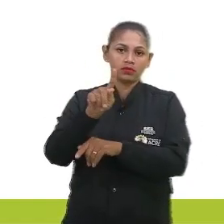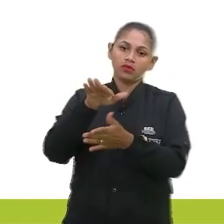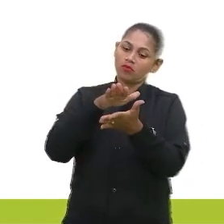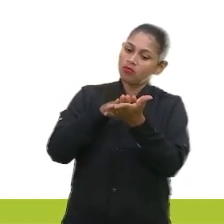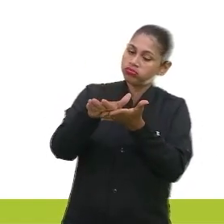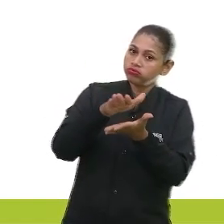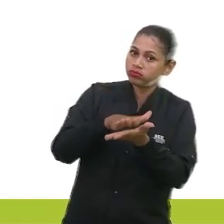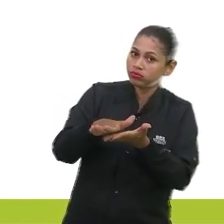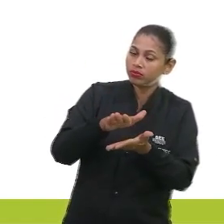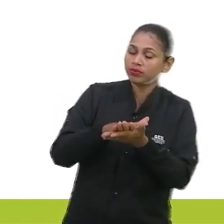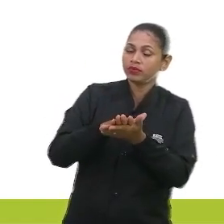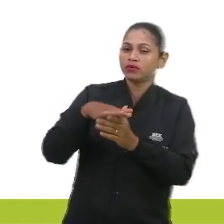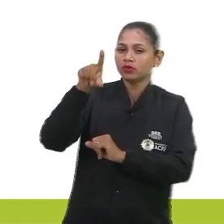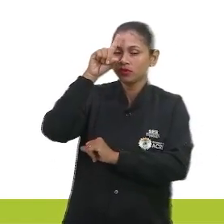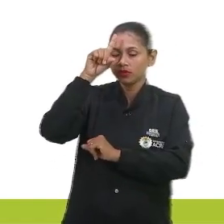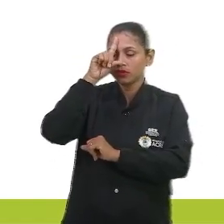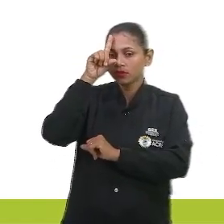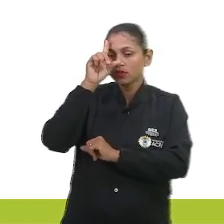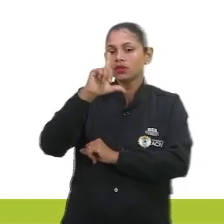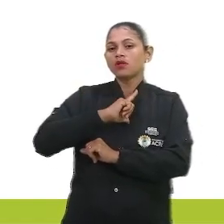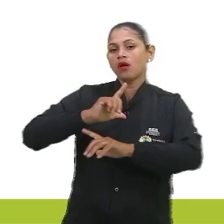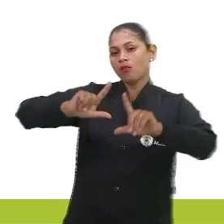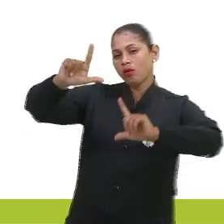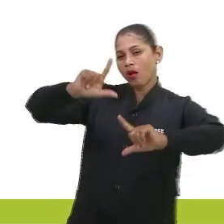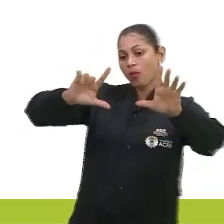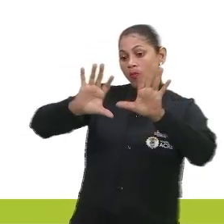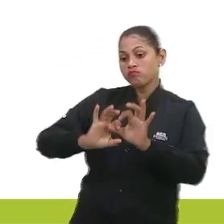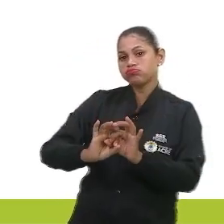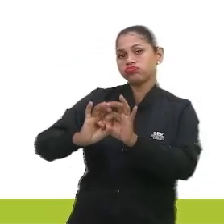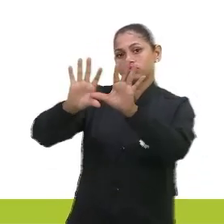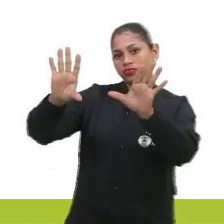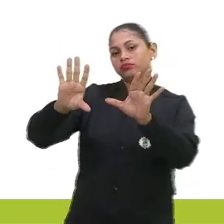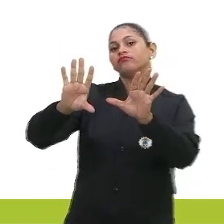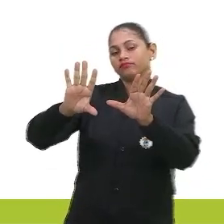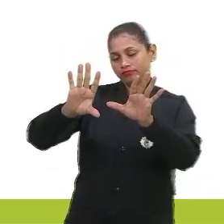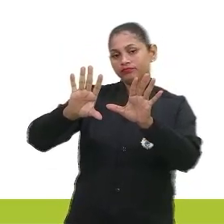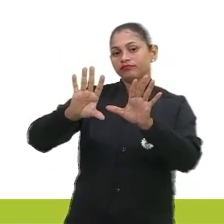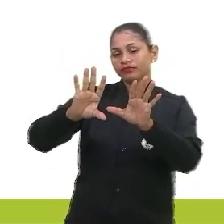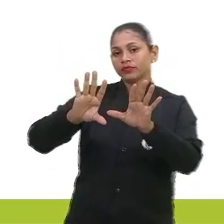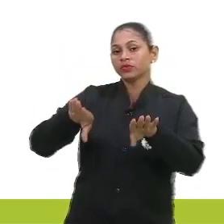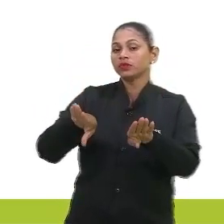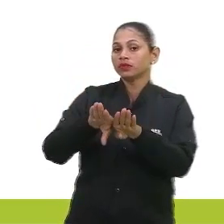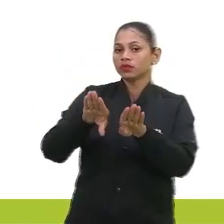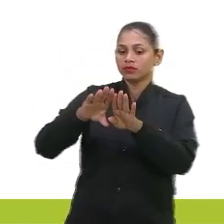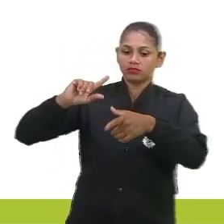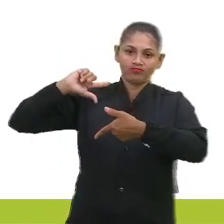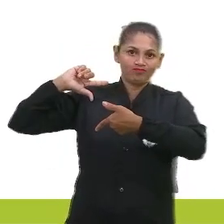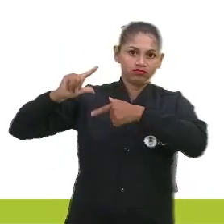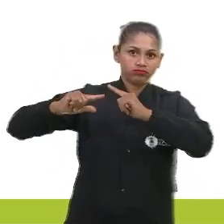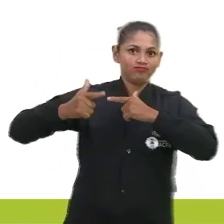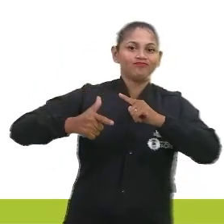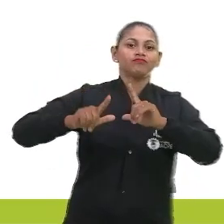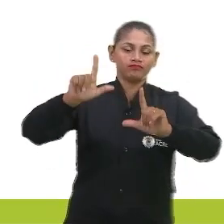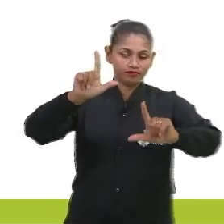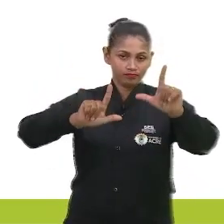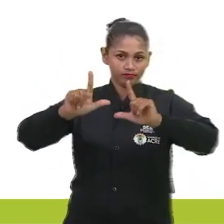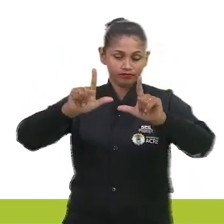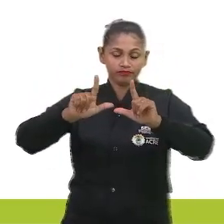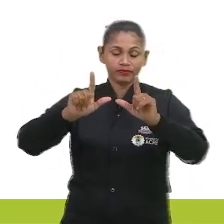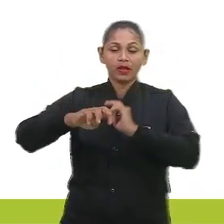cotidiano, nós temos a TV aberta, que é um tipo de mídia não impressa e também tradicional. Ela é